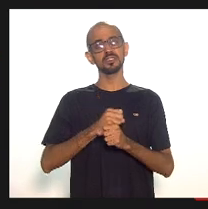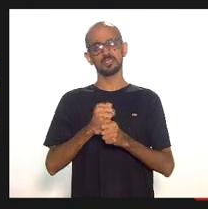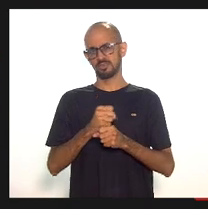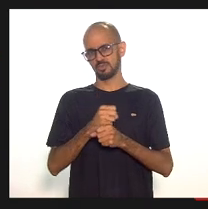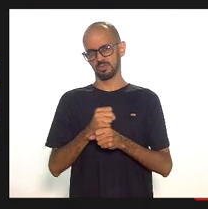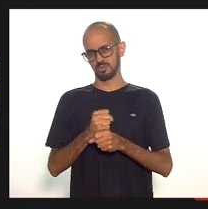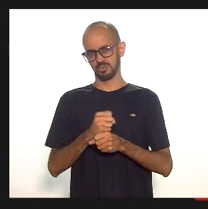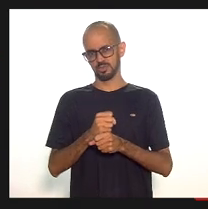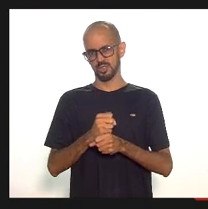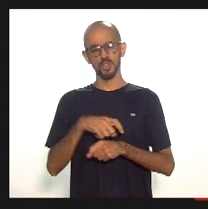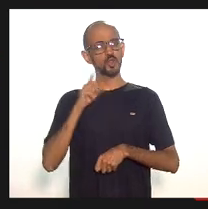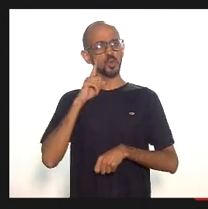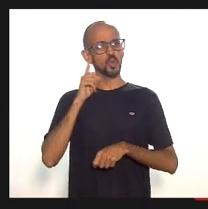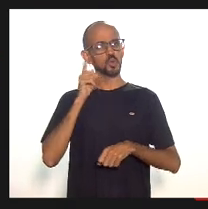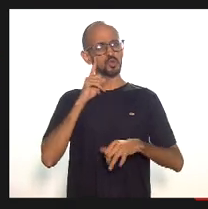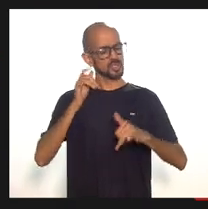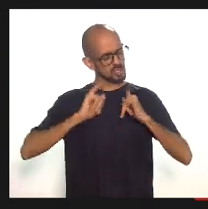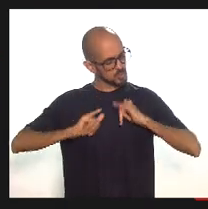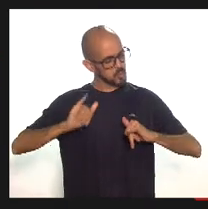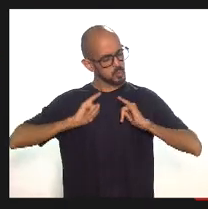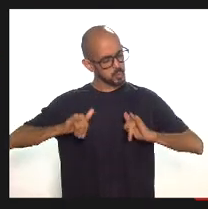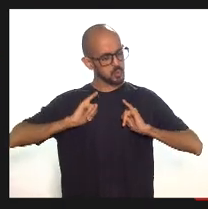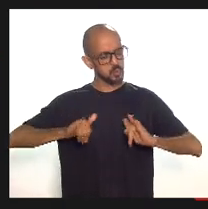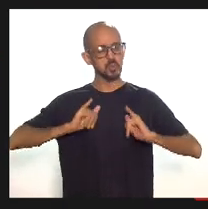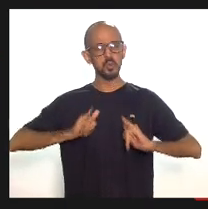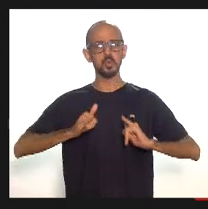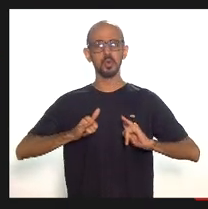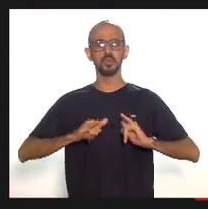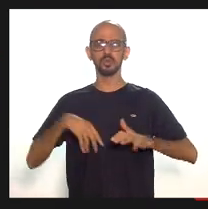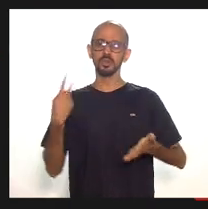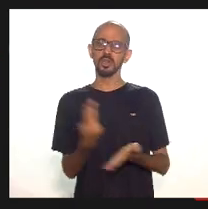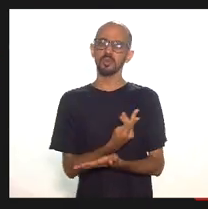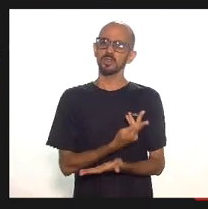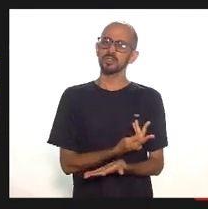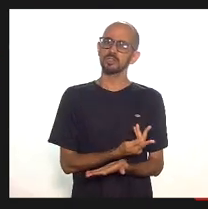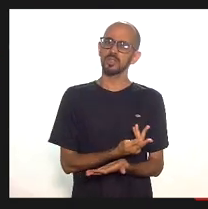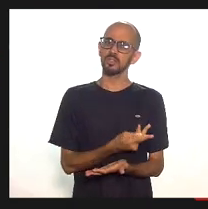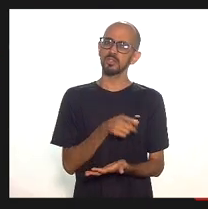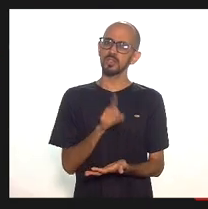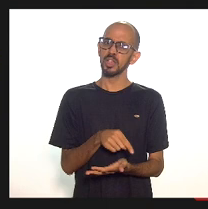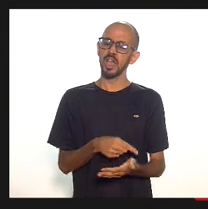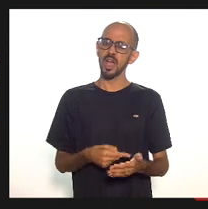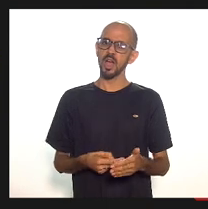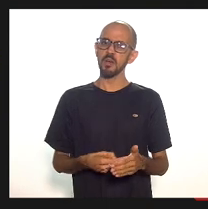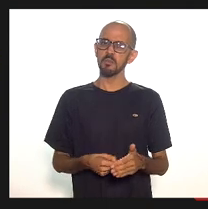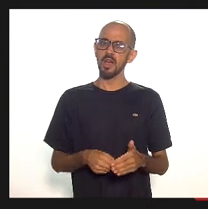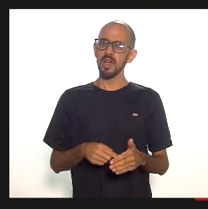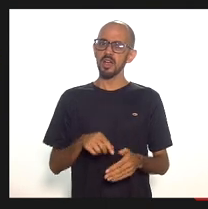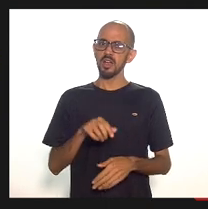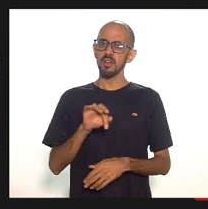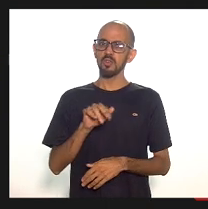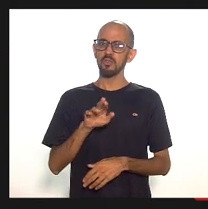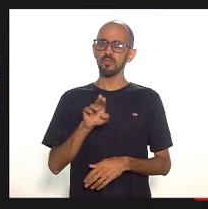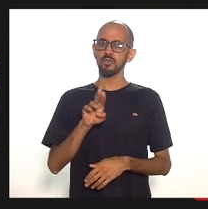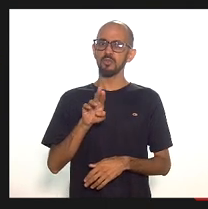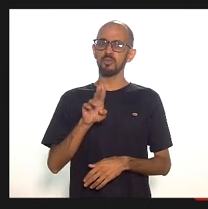todo dia denunciando o certame que foi feito, um certame fraudulento, onde as pessoas foram colocadas aos